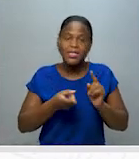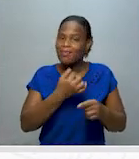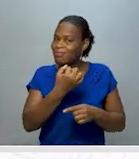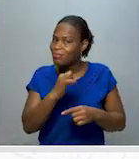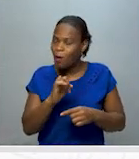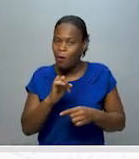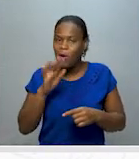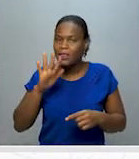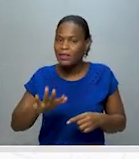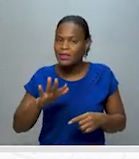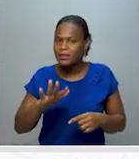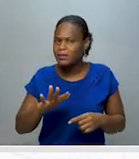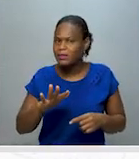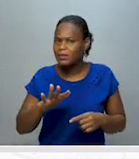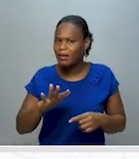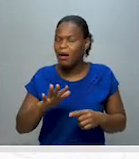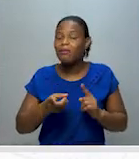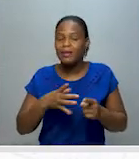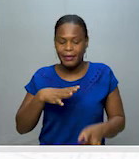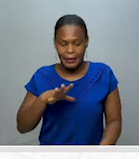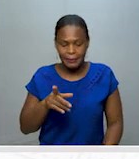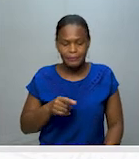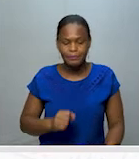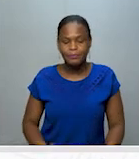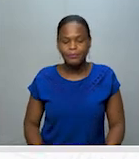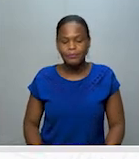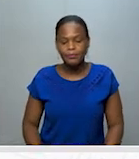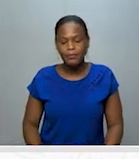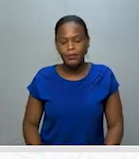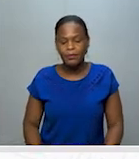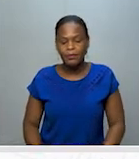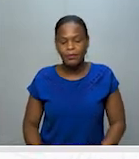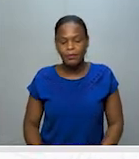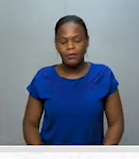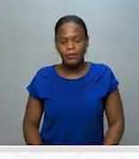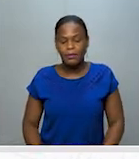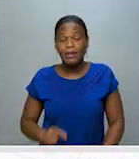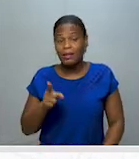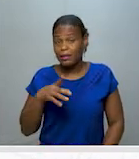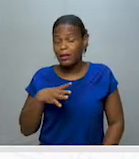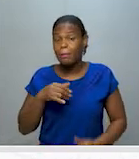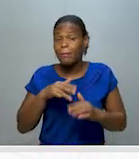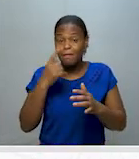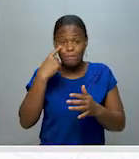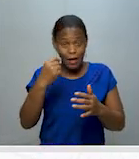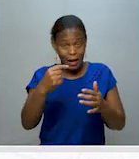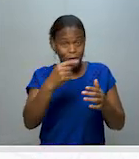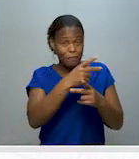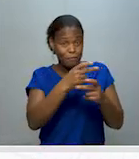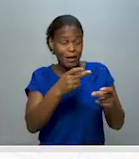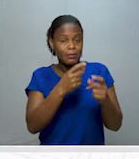não deixava de lhe querer. Ora, verbos utilizados nesses discursos